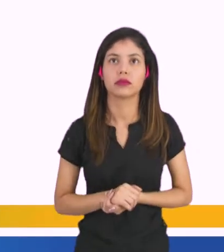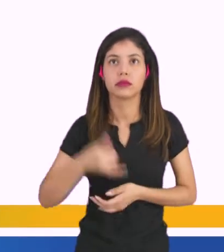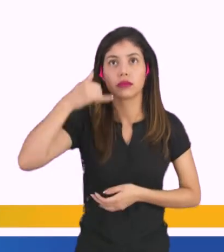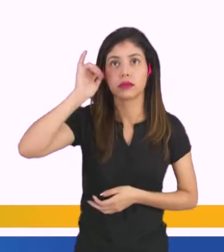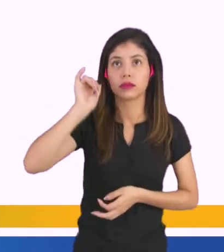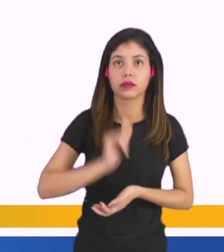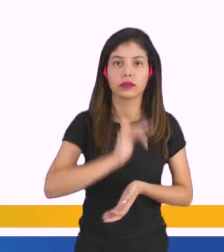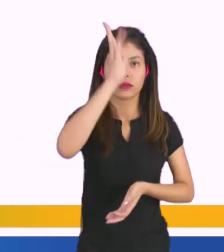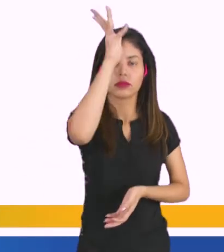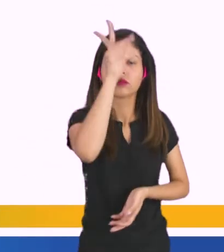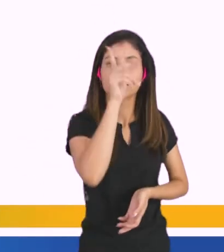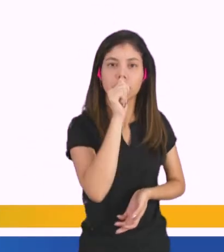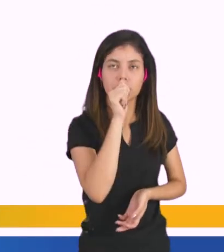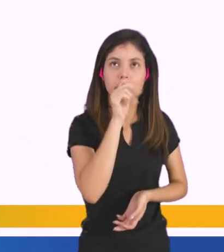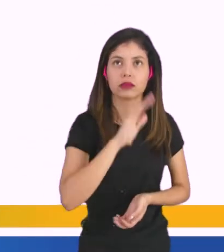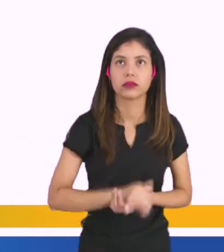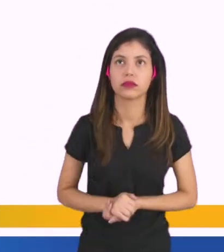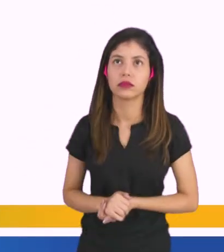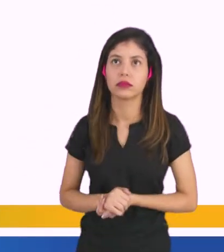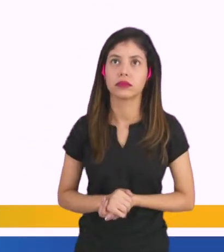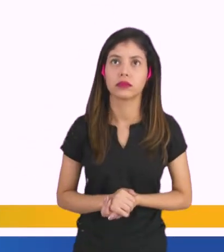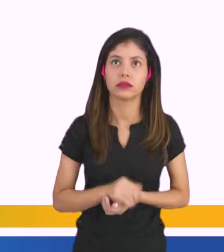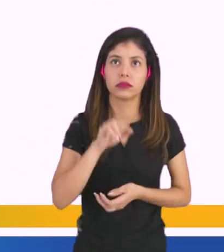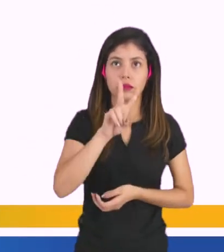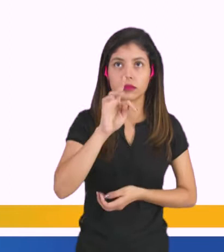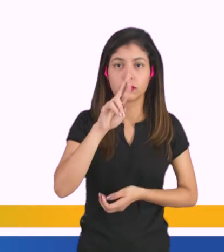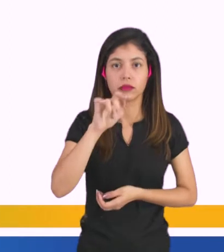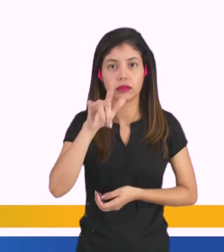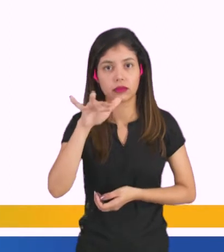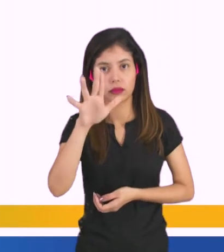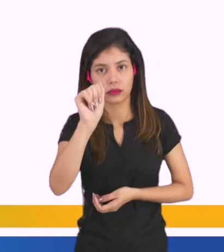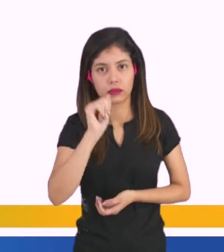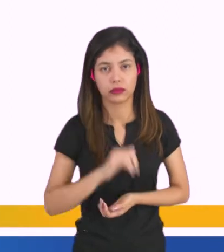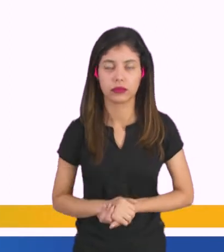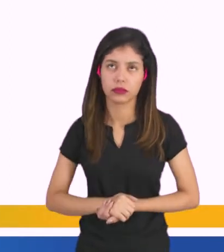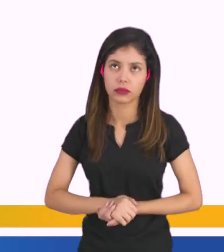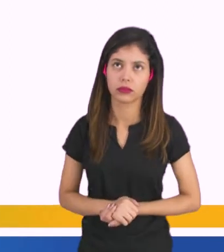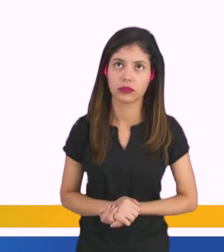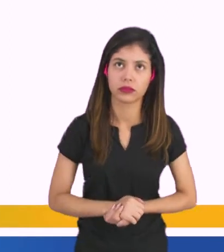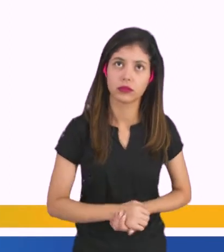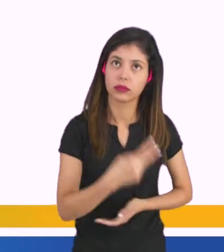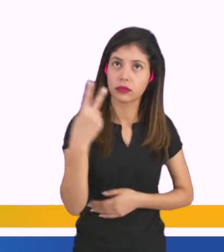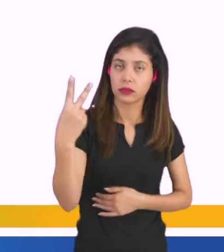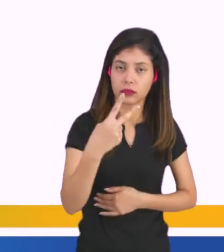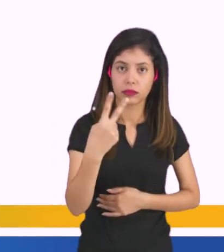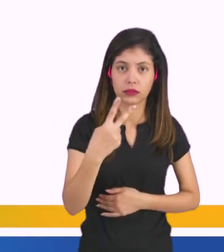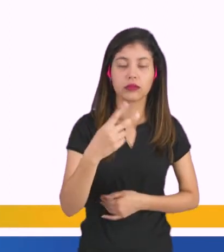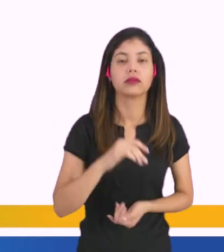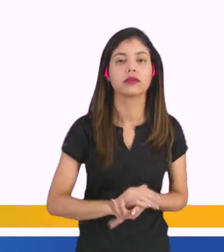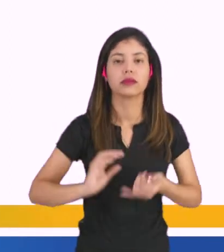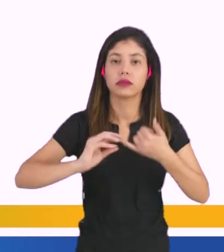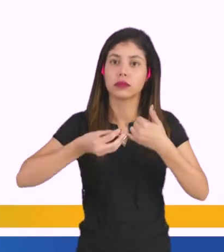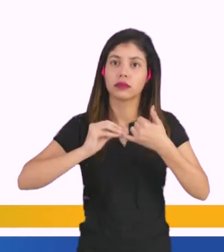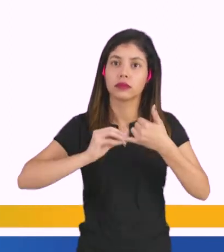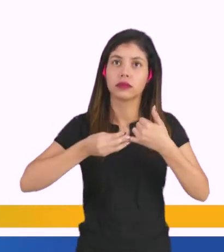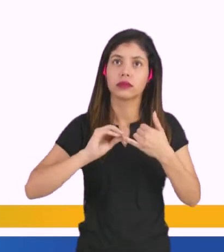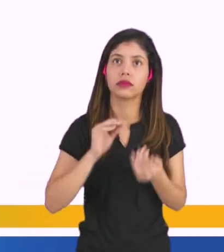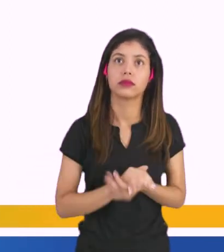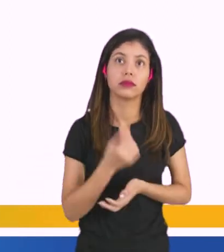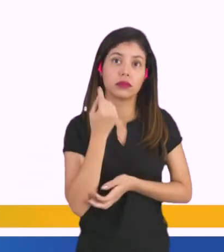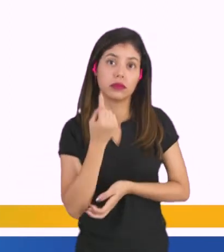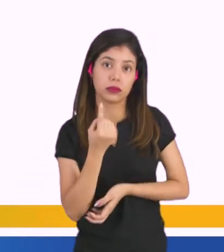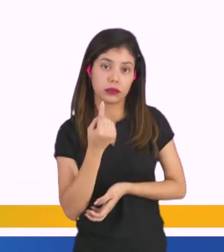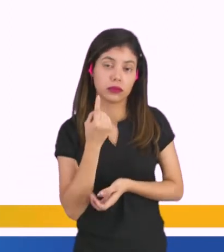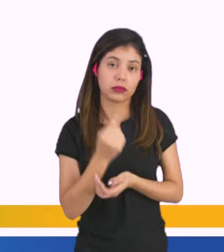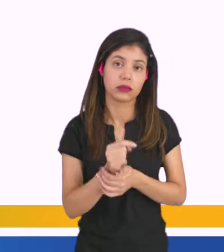a bovina, de frango e a vegetariana. E 2 tipos de feijão, um com